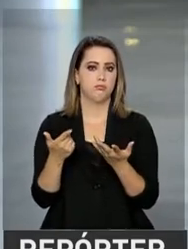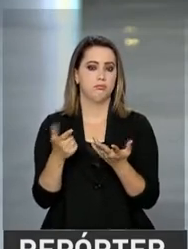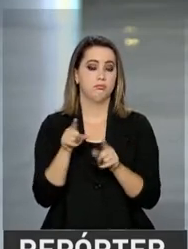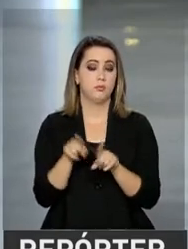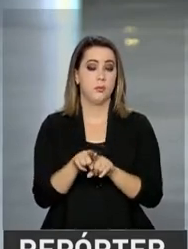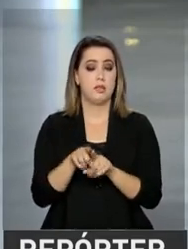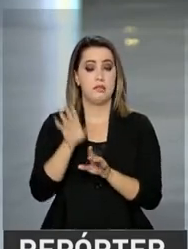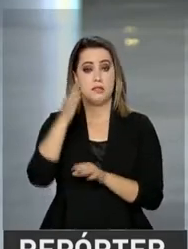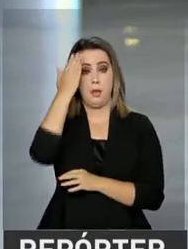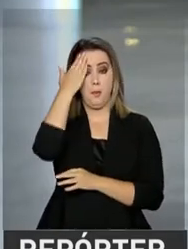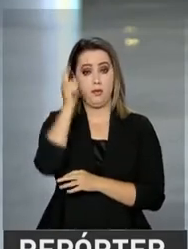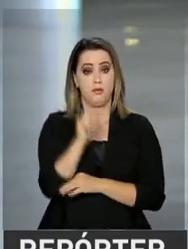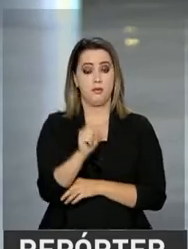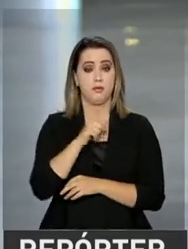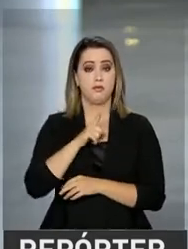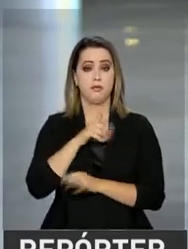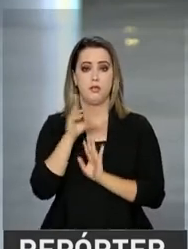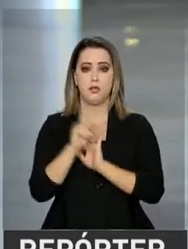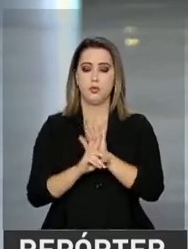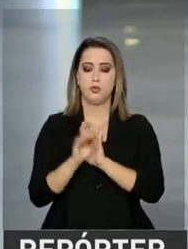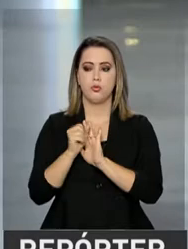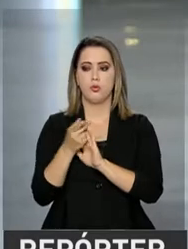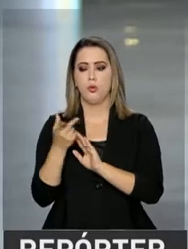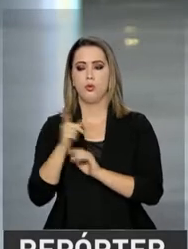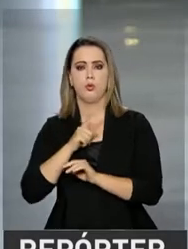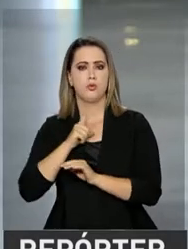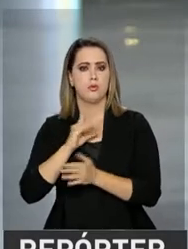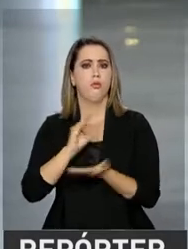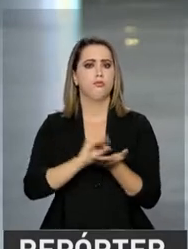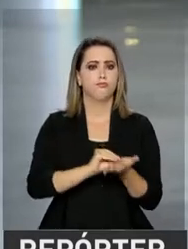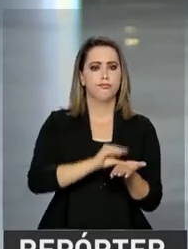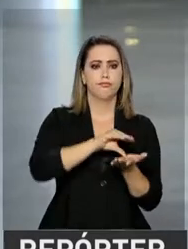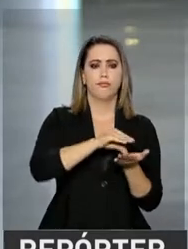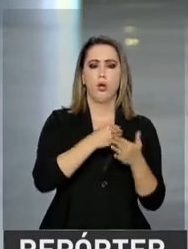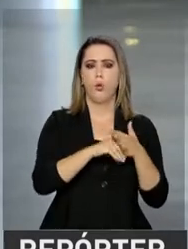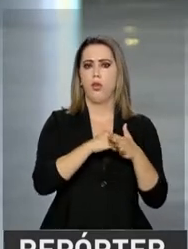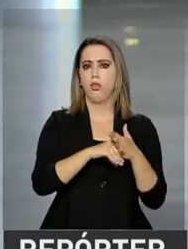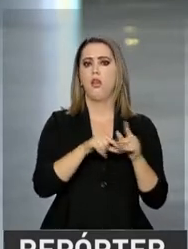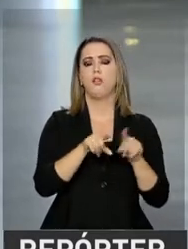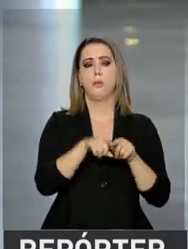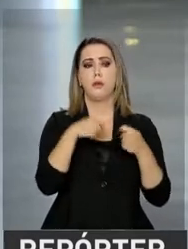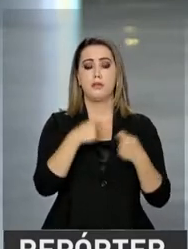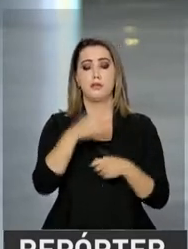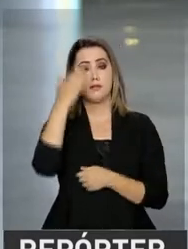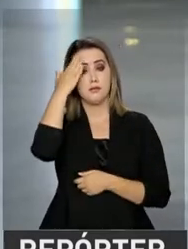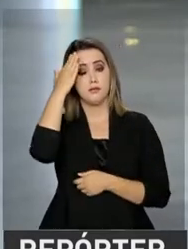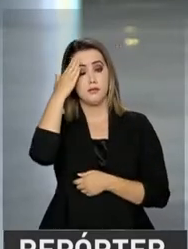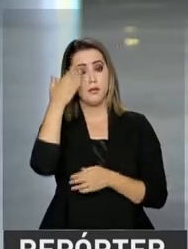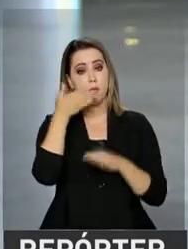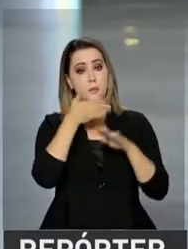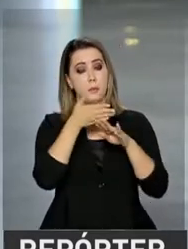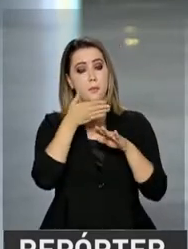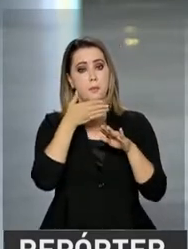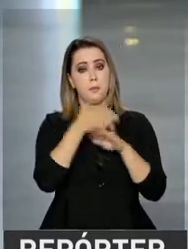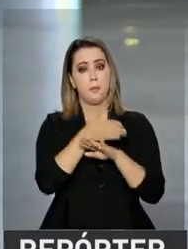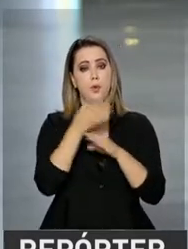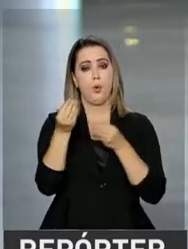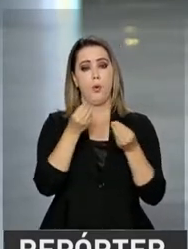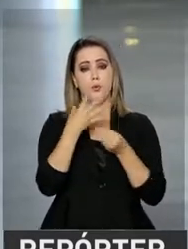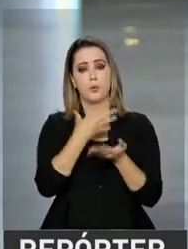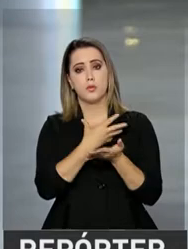tem direito se tem algum recurso em alguma conta inativa do fundo de garantia também se informar sobre como fazer a retirada